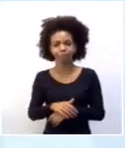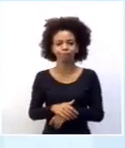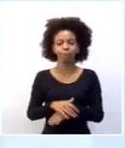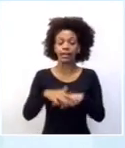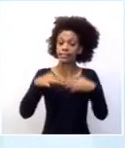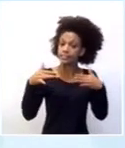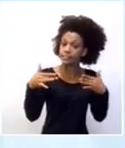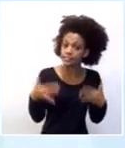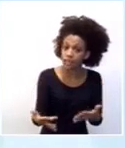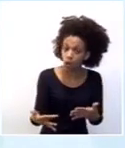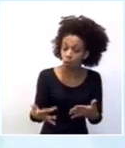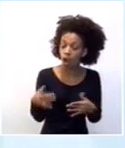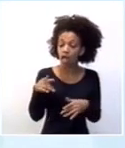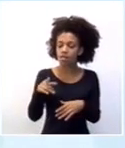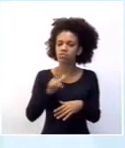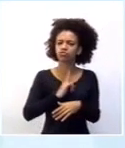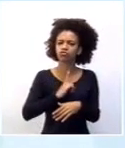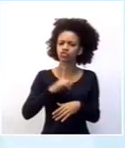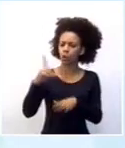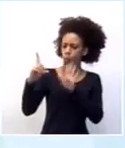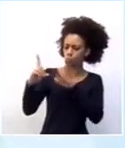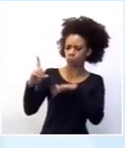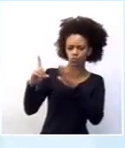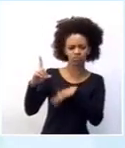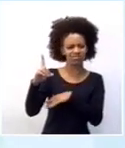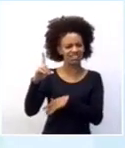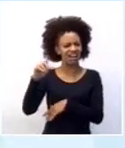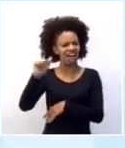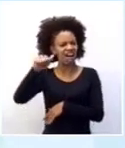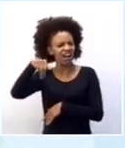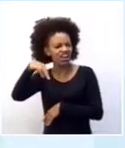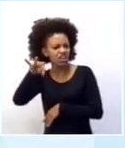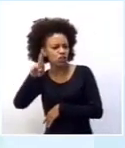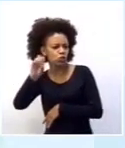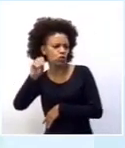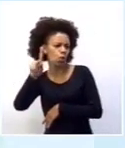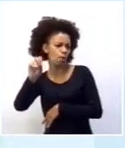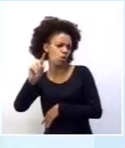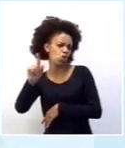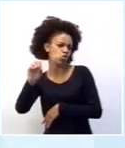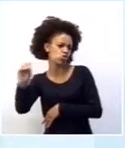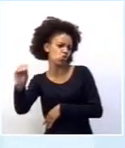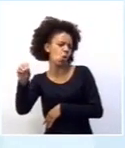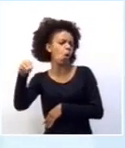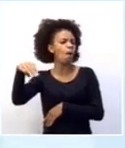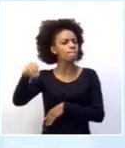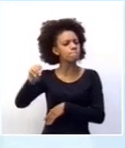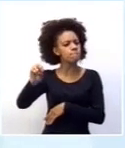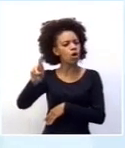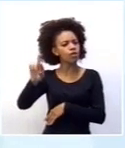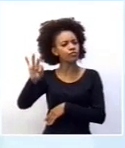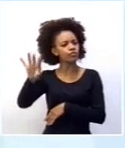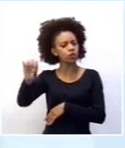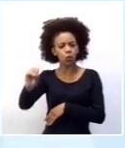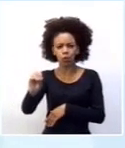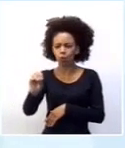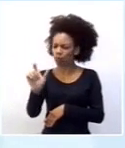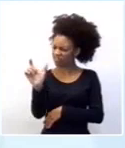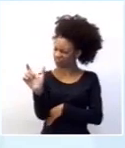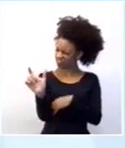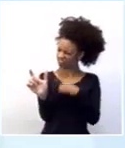eram antropozoomórficos. Olha que palavra complexa, né? Deuses com forma humana e animal. Vamos discutir a palavra de